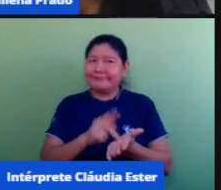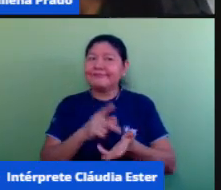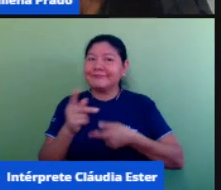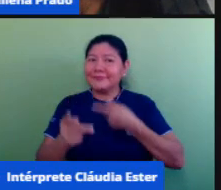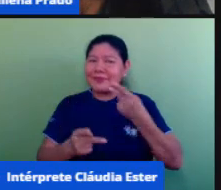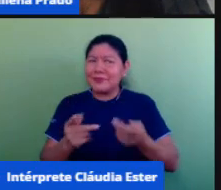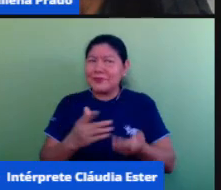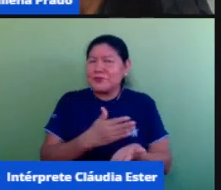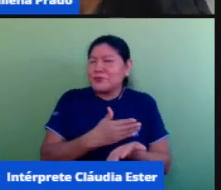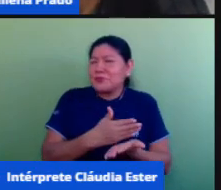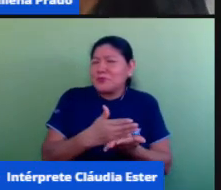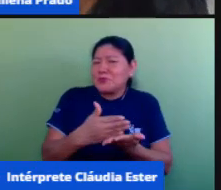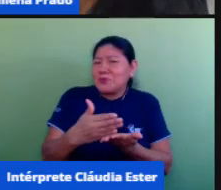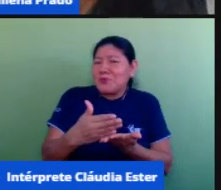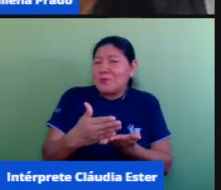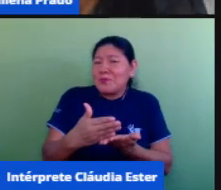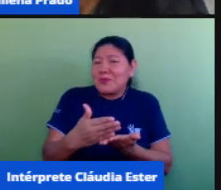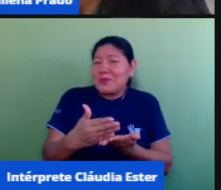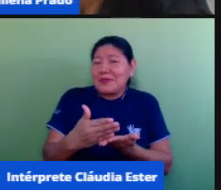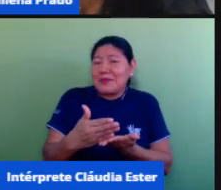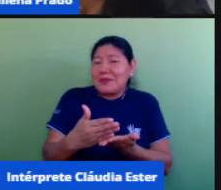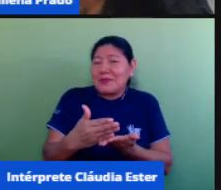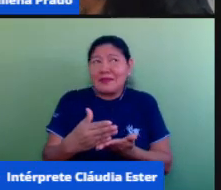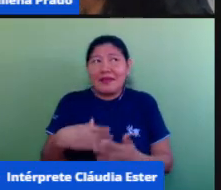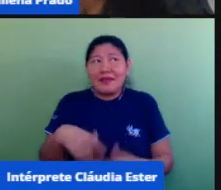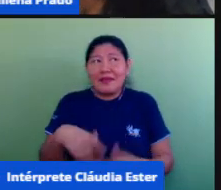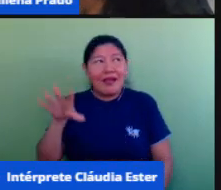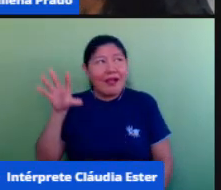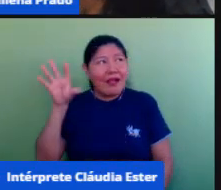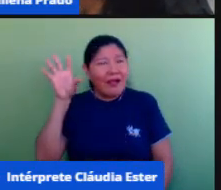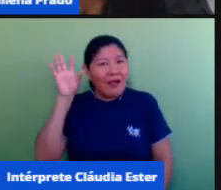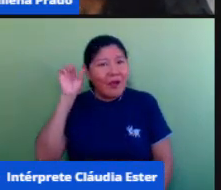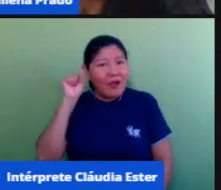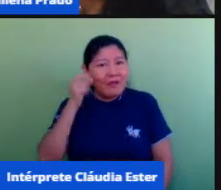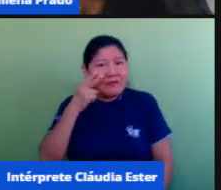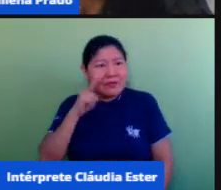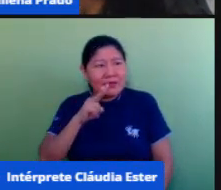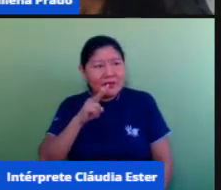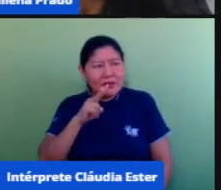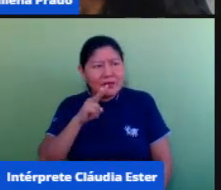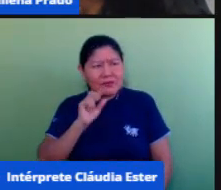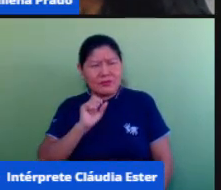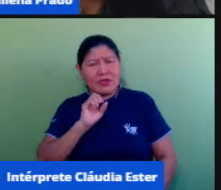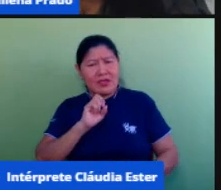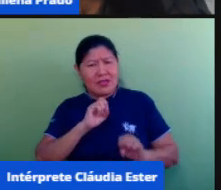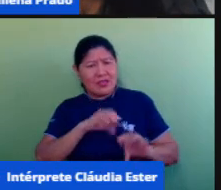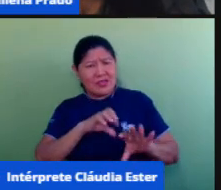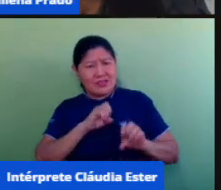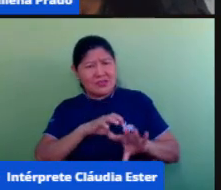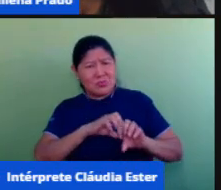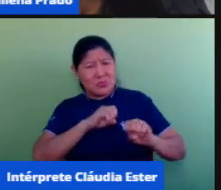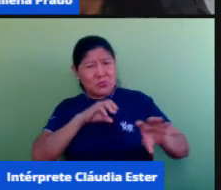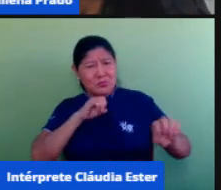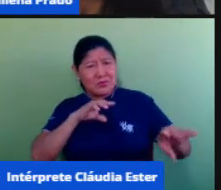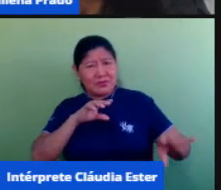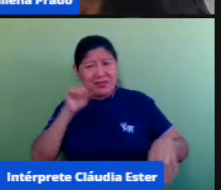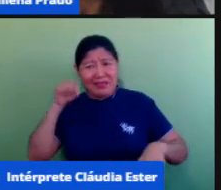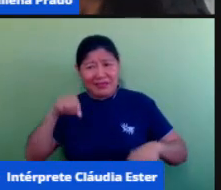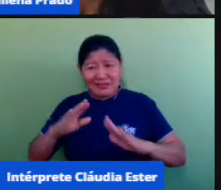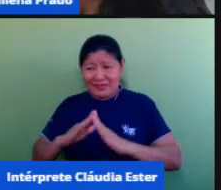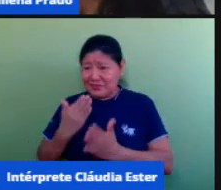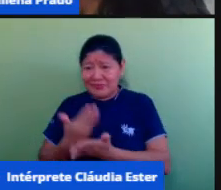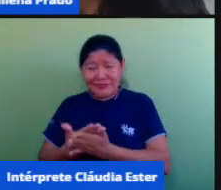quando eu ouvi, olha, aula remota, eu falei, não vai dar certo aqui,